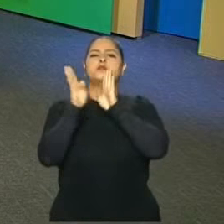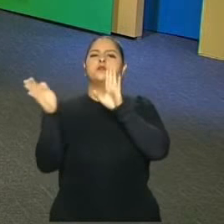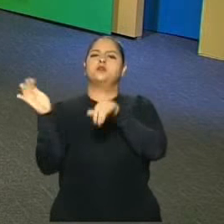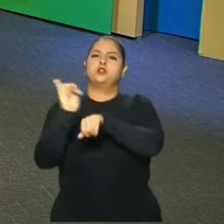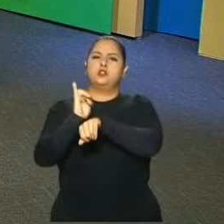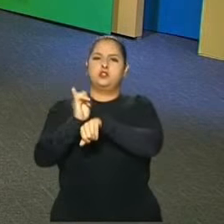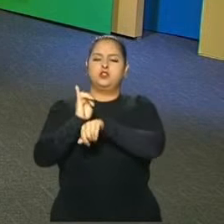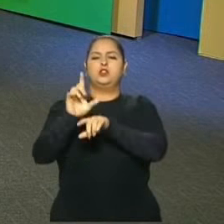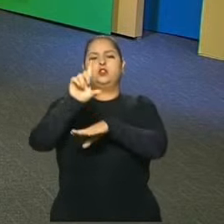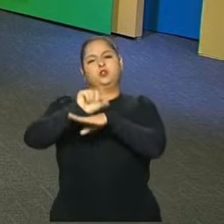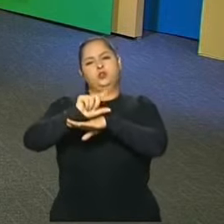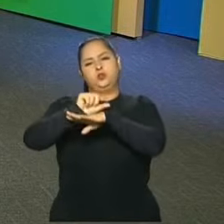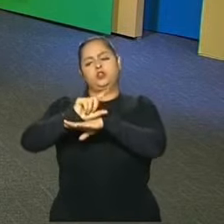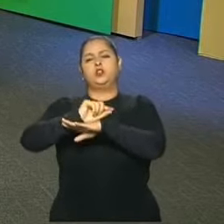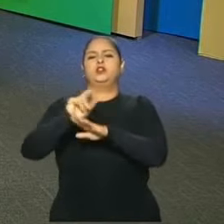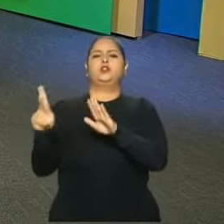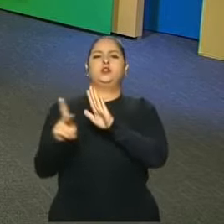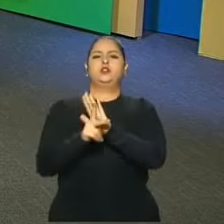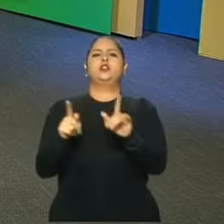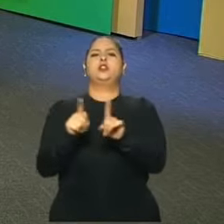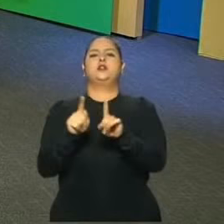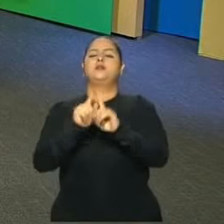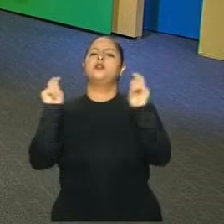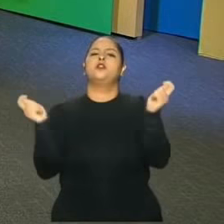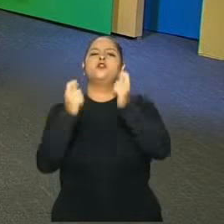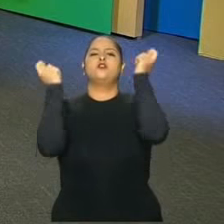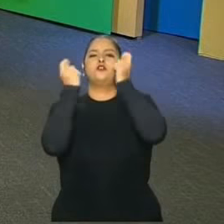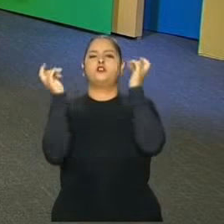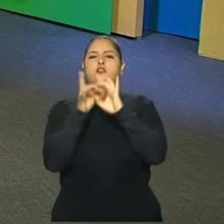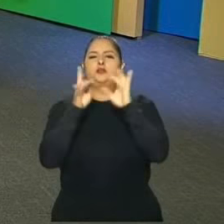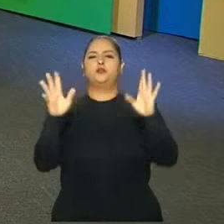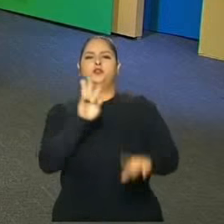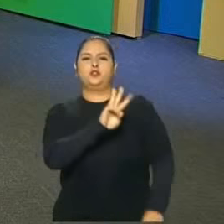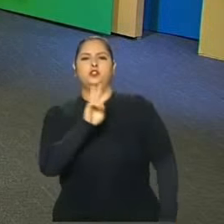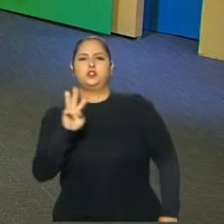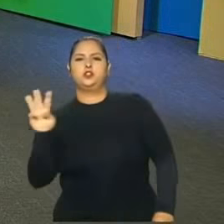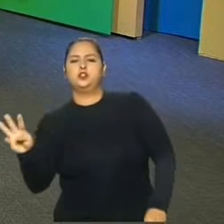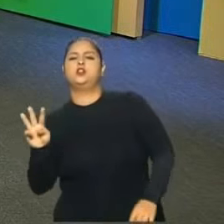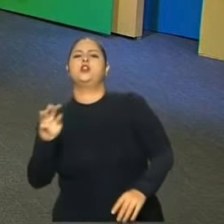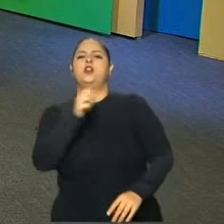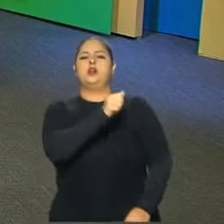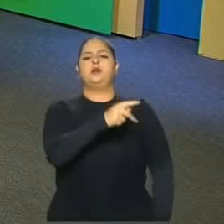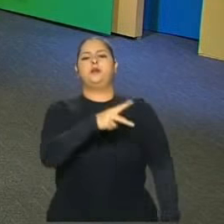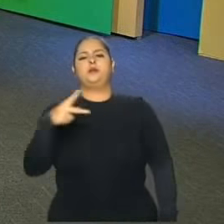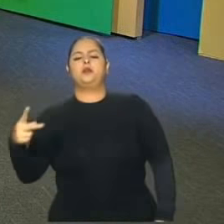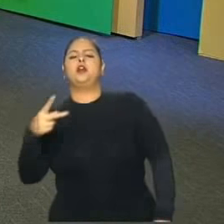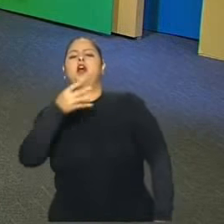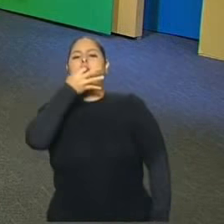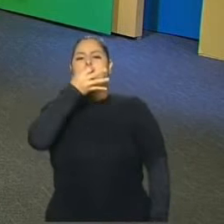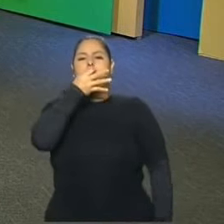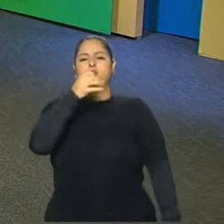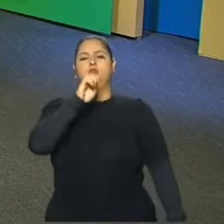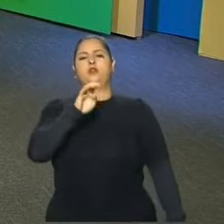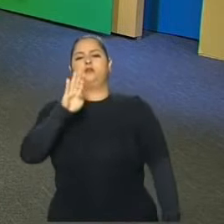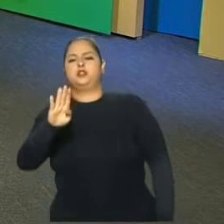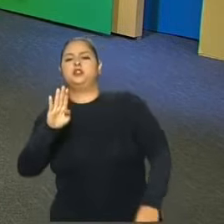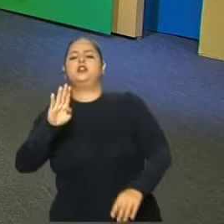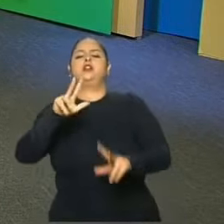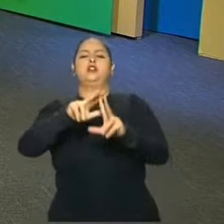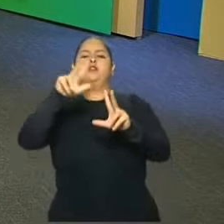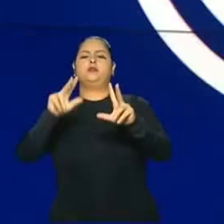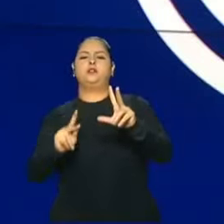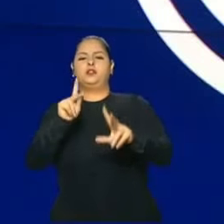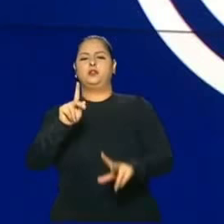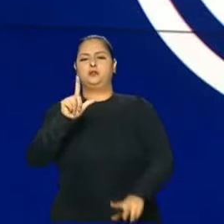TV Brasil. O festival também está disponível em nossos sites e nos aplicativos Rádio ABC e TV Brasil